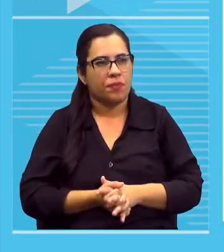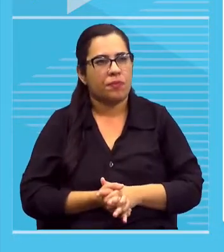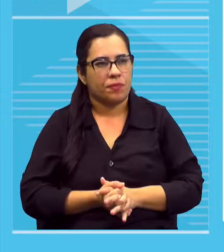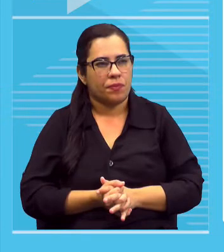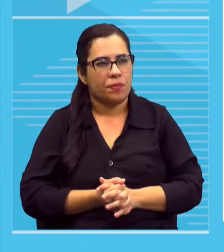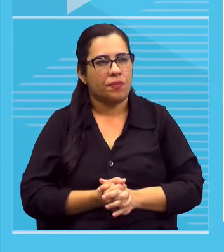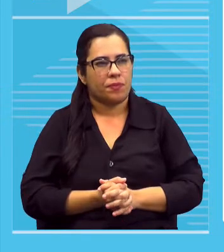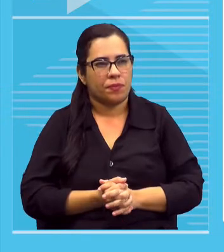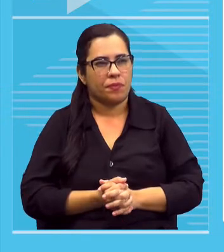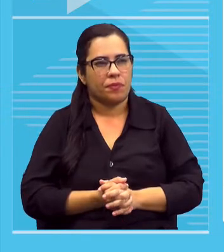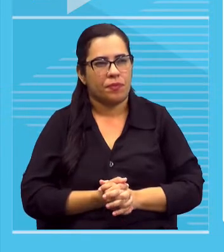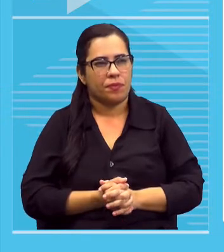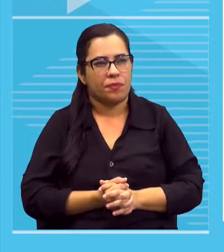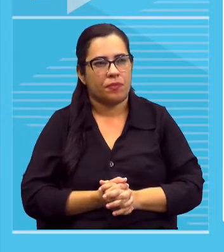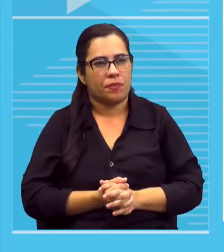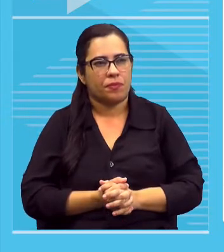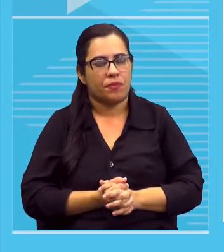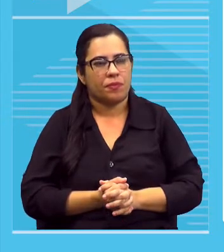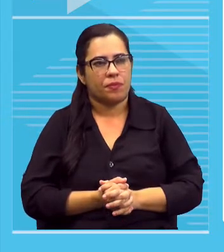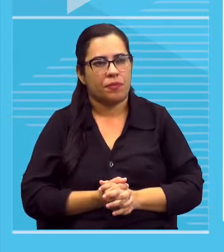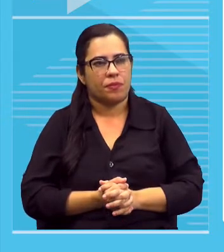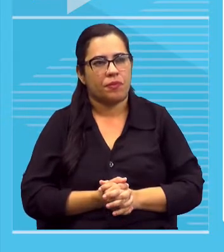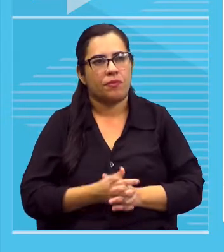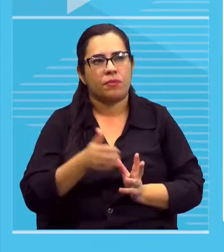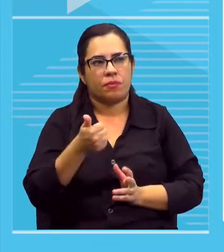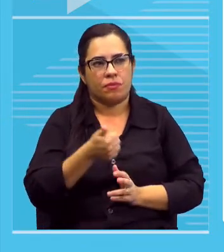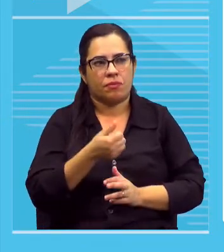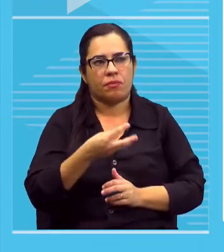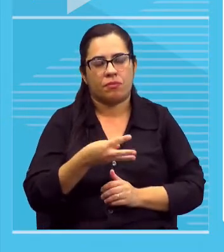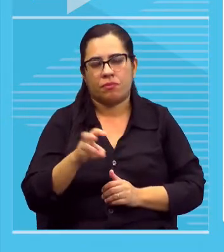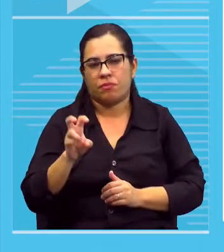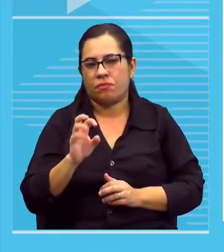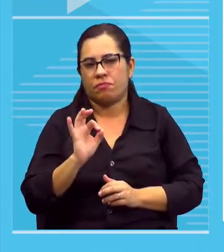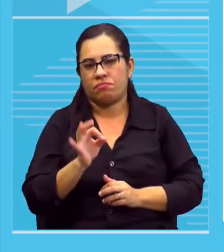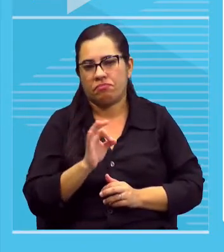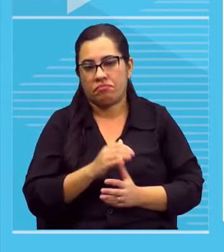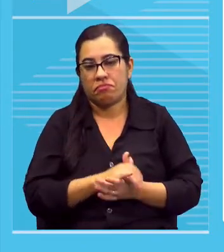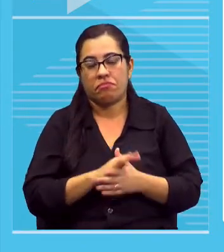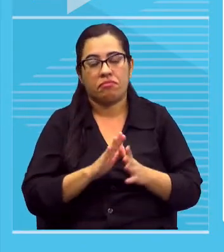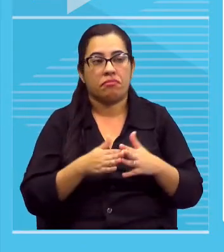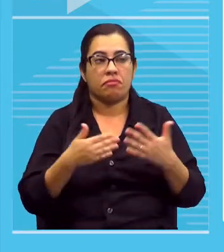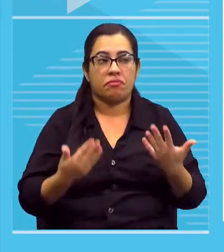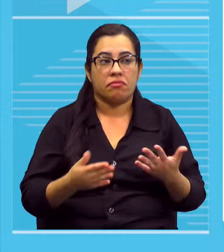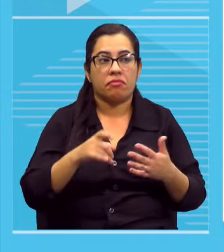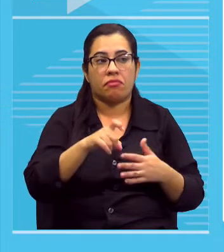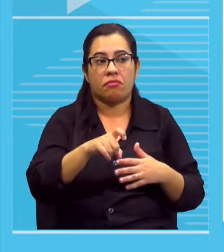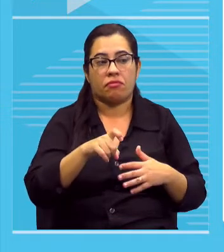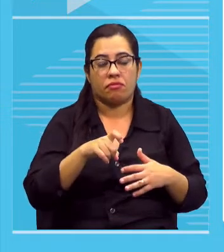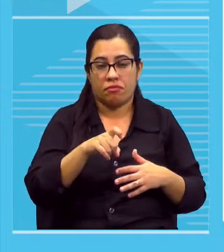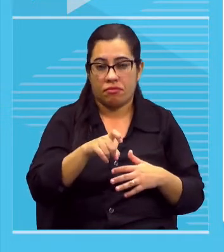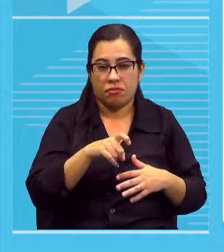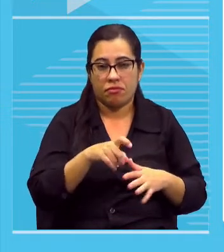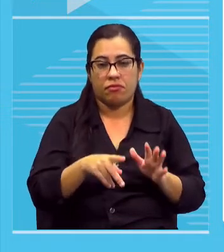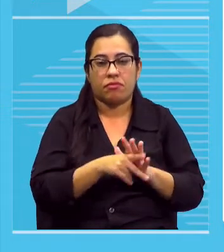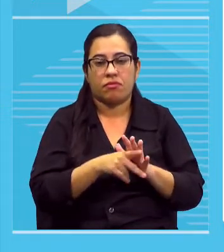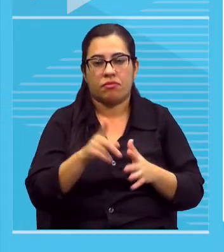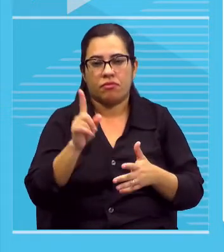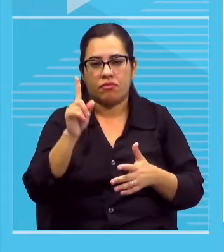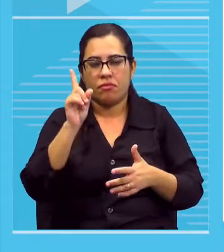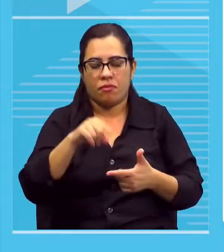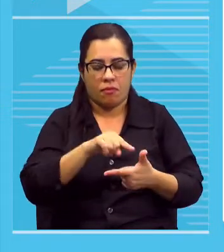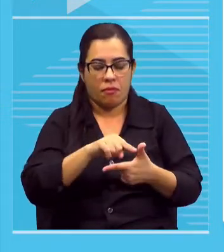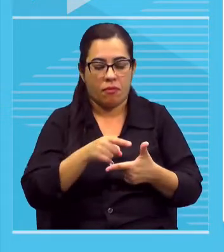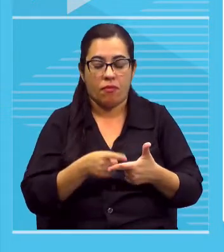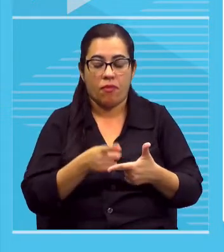135 olhar em 135 né então meu x Tchau meu angro